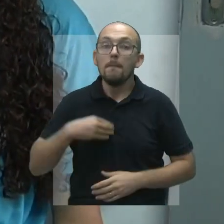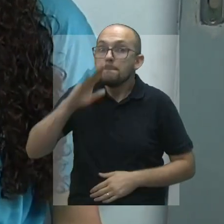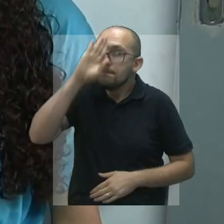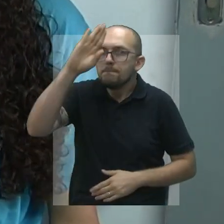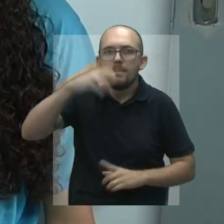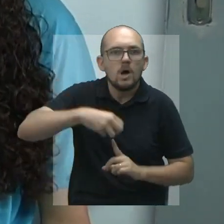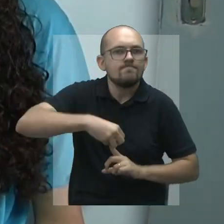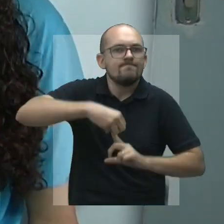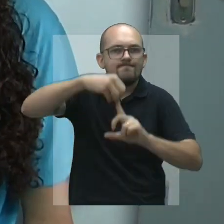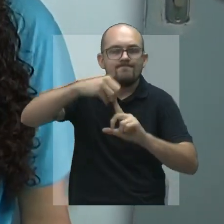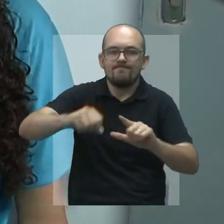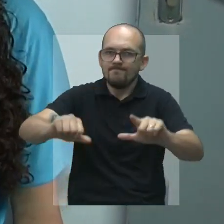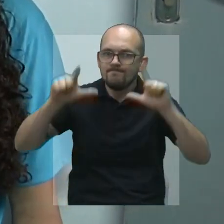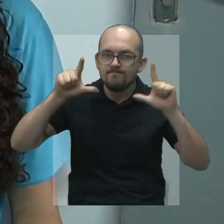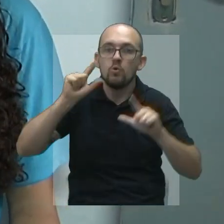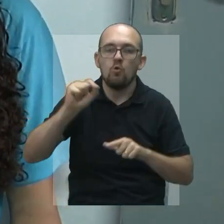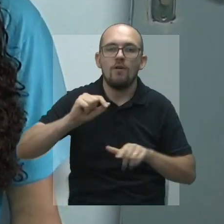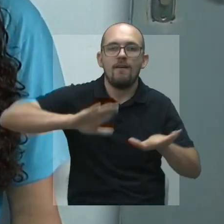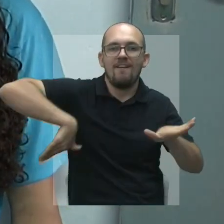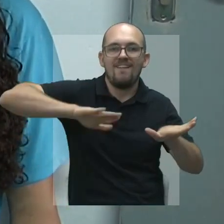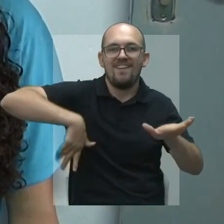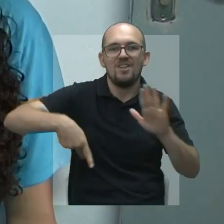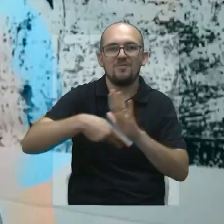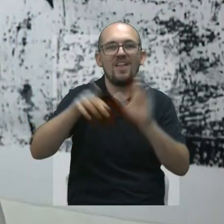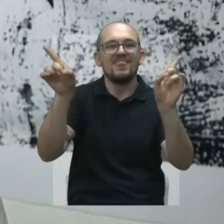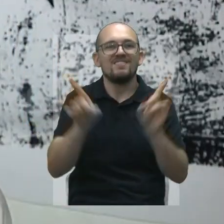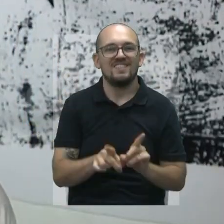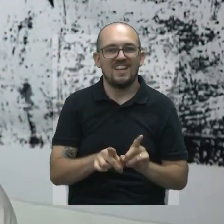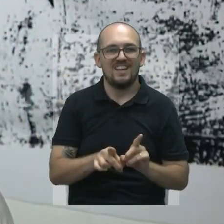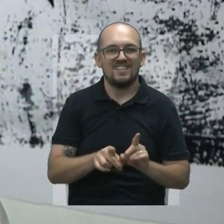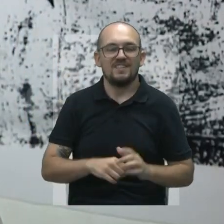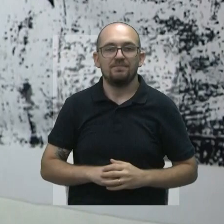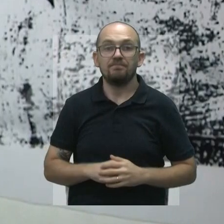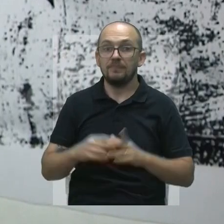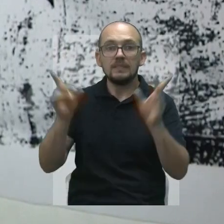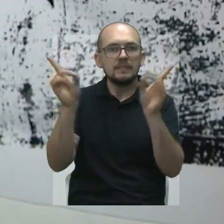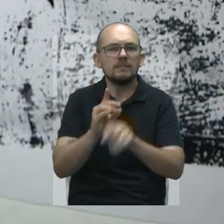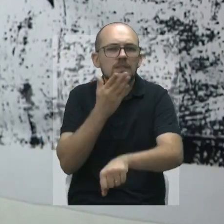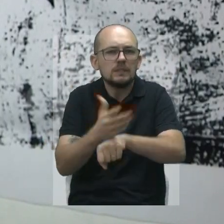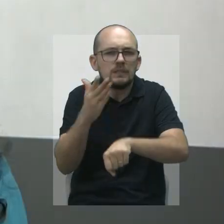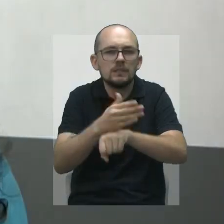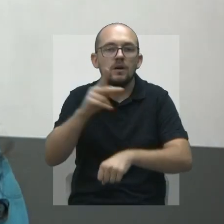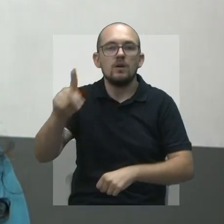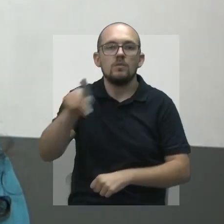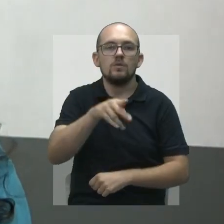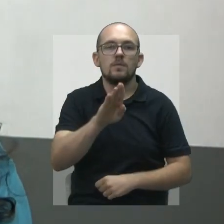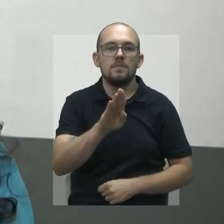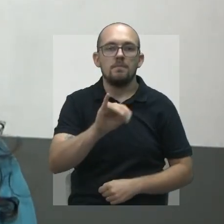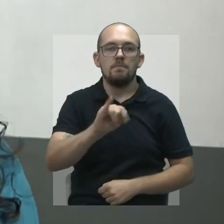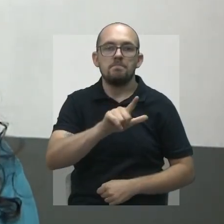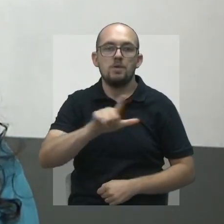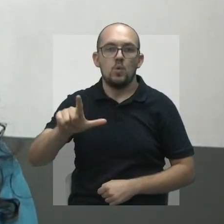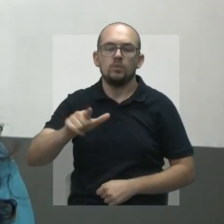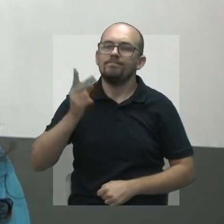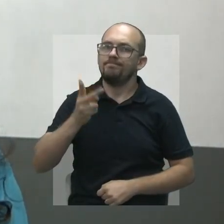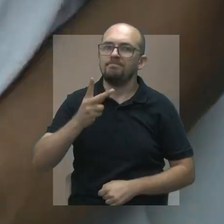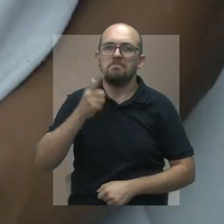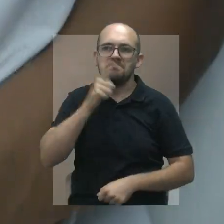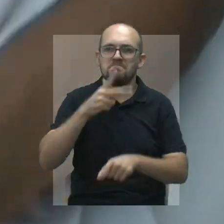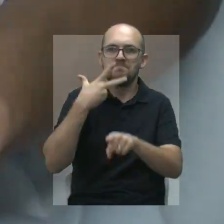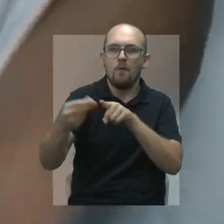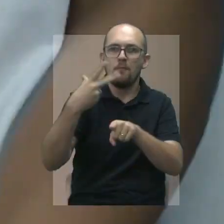equipe de natação paralímpica. Os atletas com deficiência, treinados pelo professor Bill, sempre fazem bonito